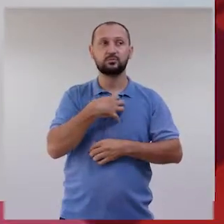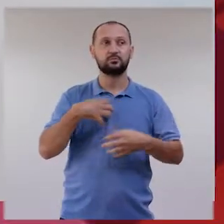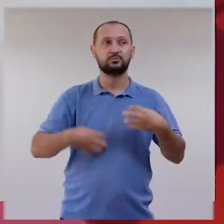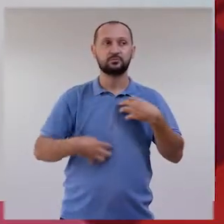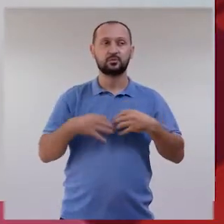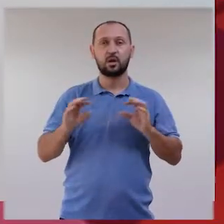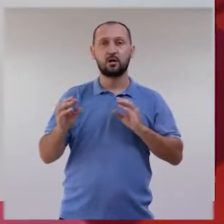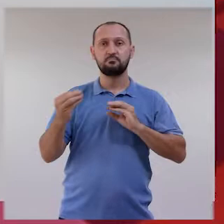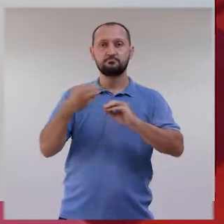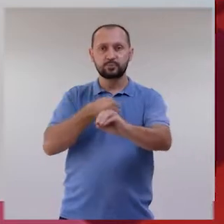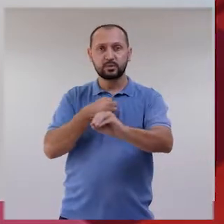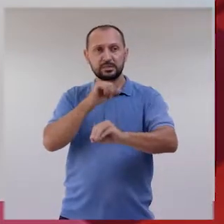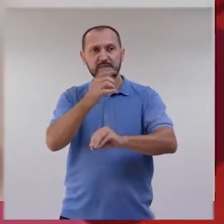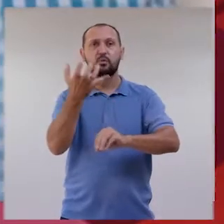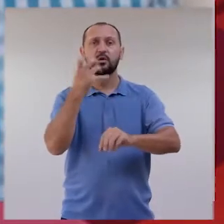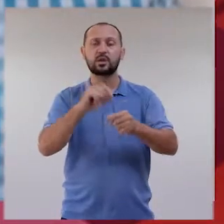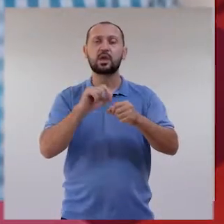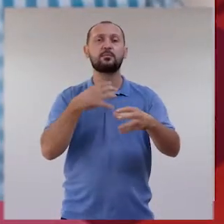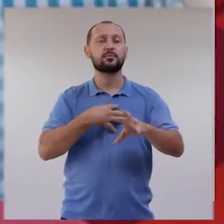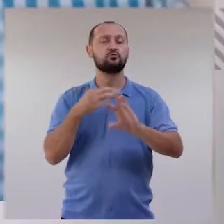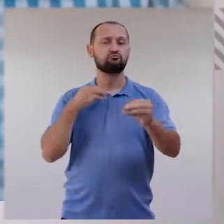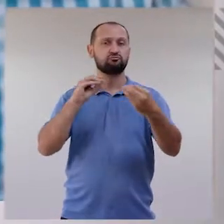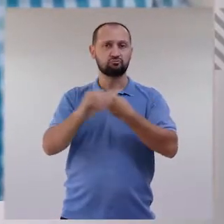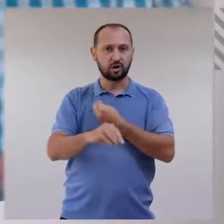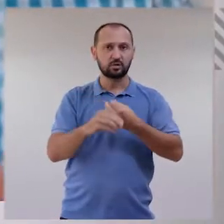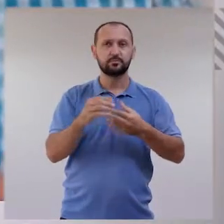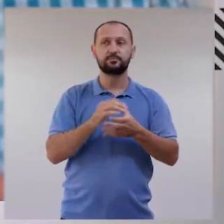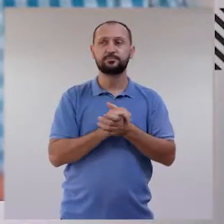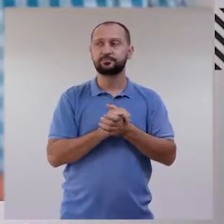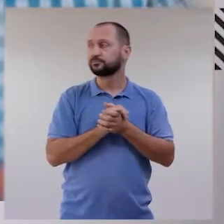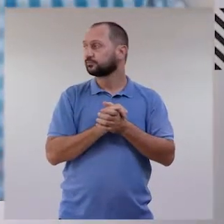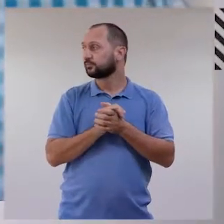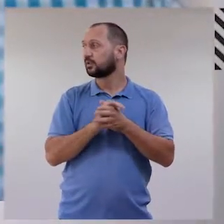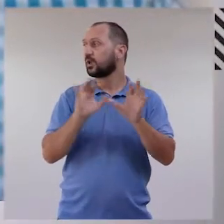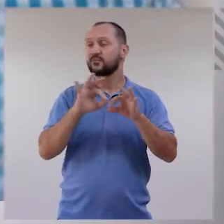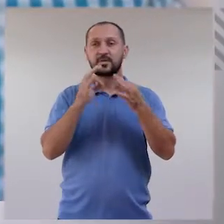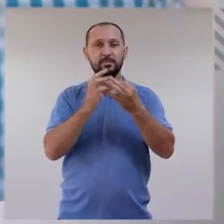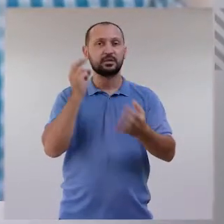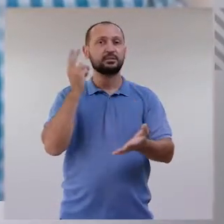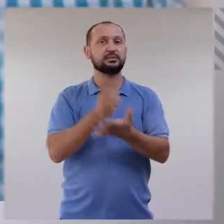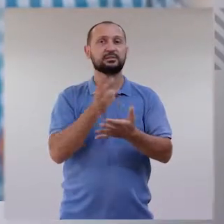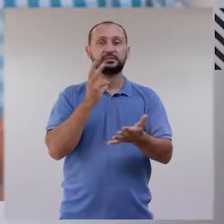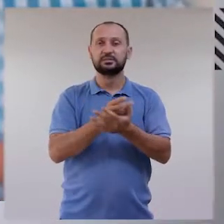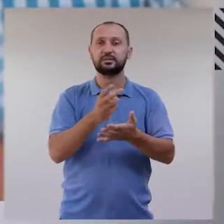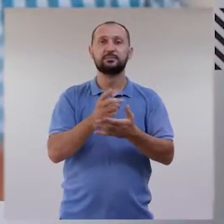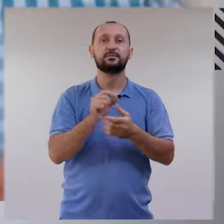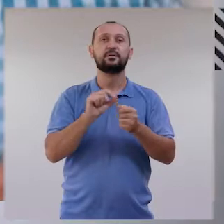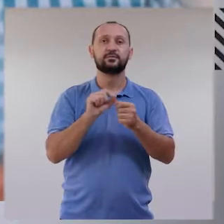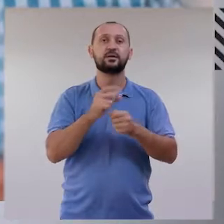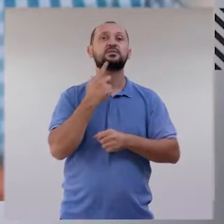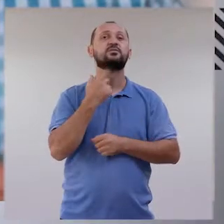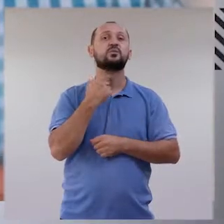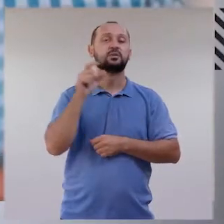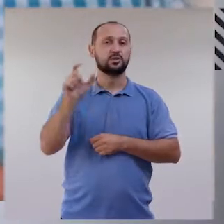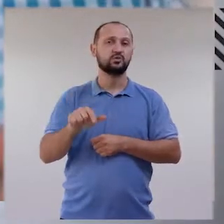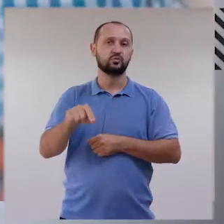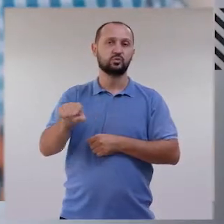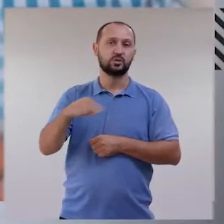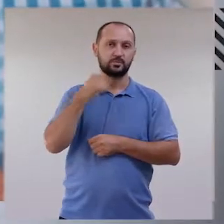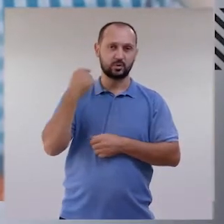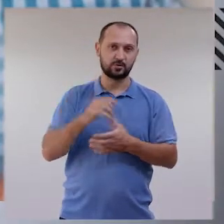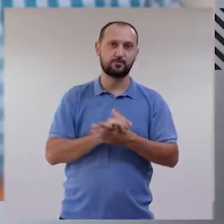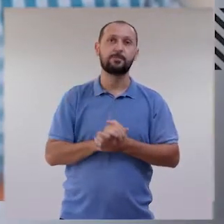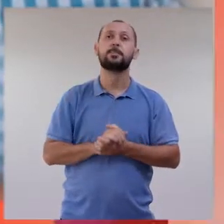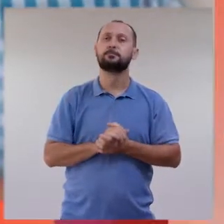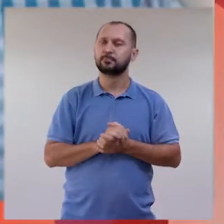sou um doador de órgãos, se acontecer alguma coisa comigo, eu quero que doe meus órgãos, a família sempre faz a última vontade da